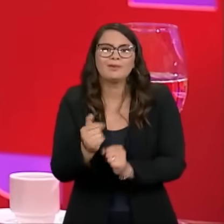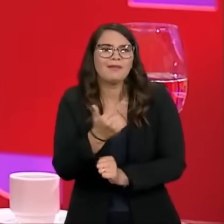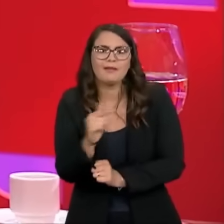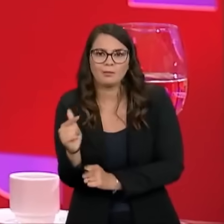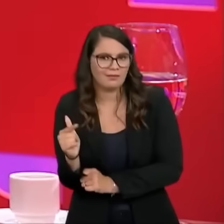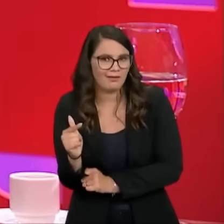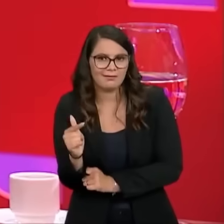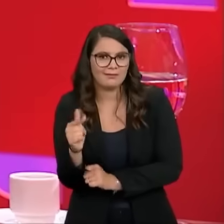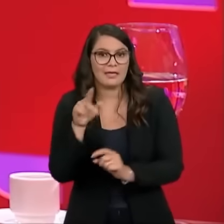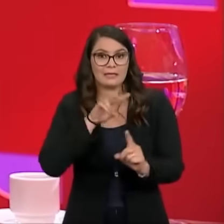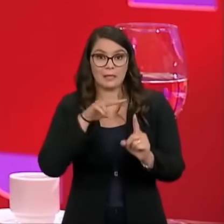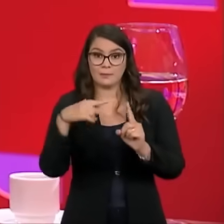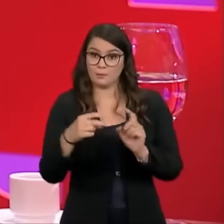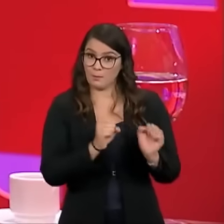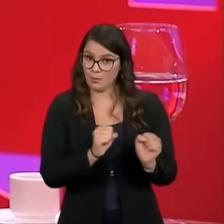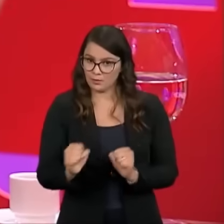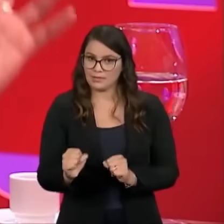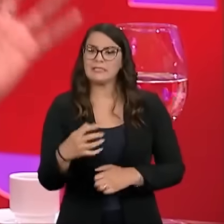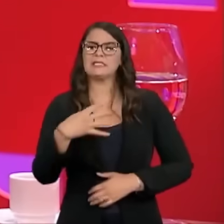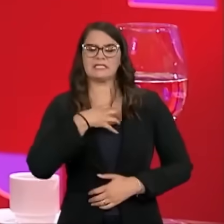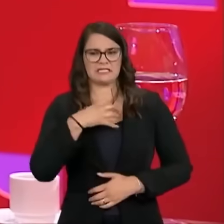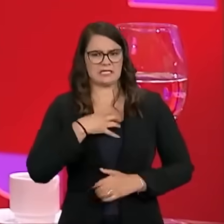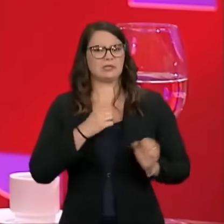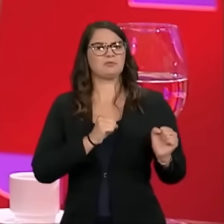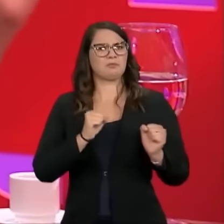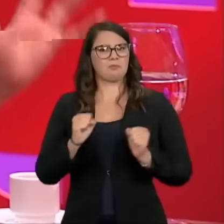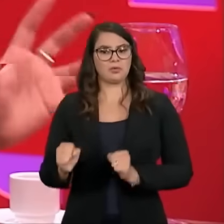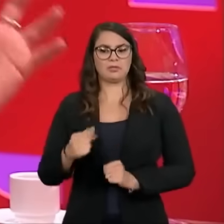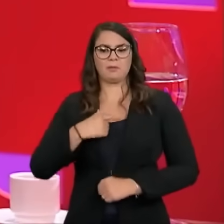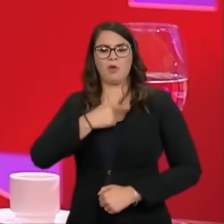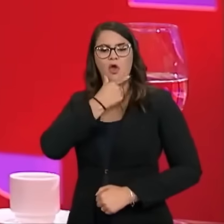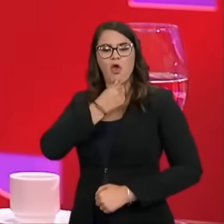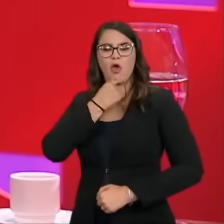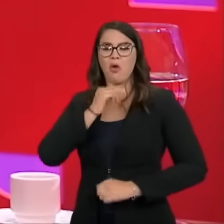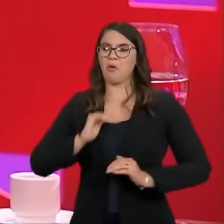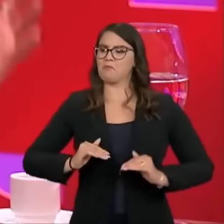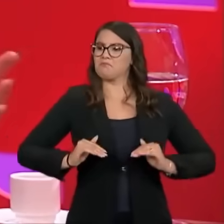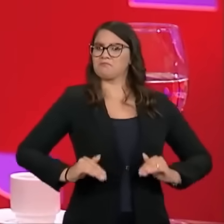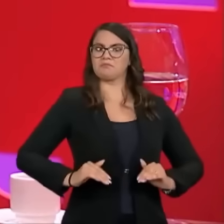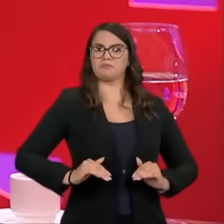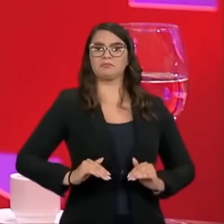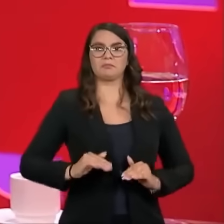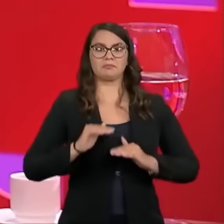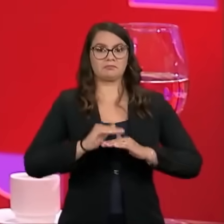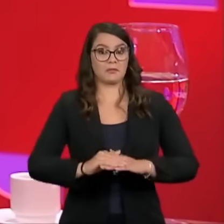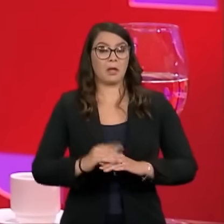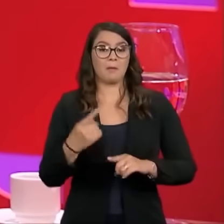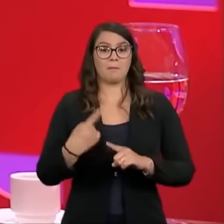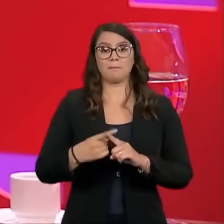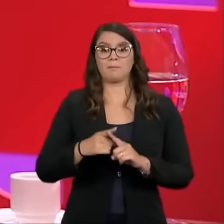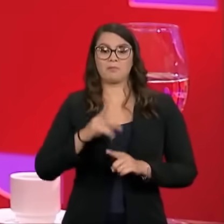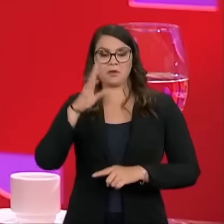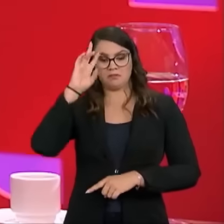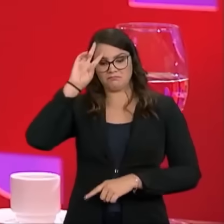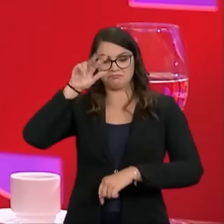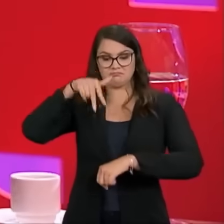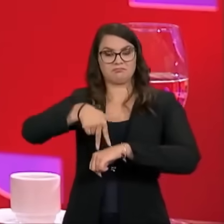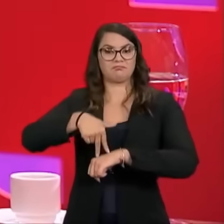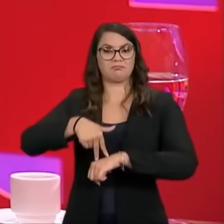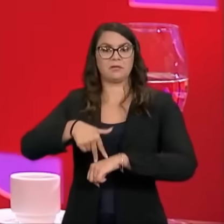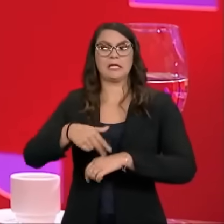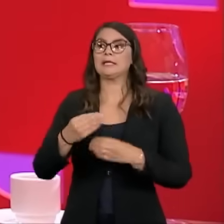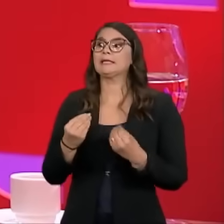poderosos do ponto de vista do Poder eles se sentem poderosos pela masculinidade pela cenid pelo falocentrismo que dão